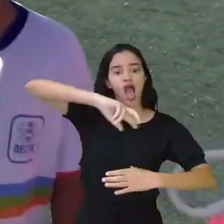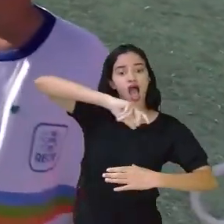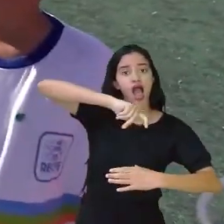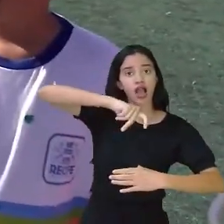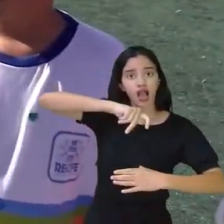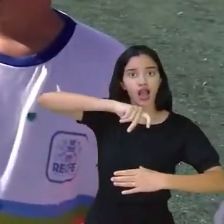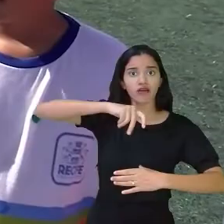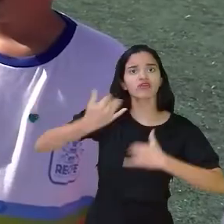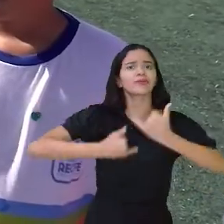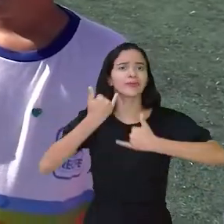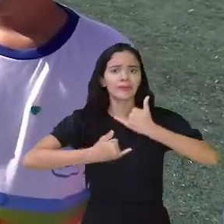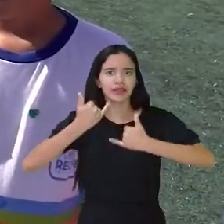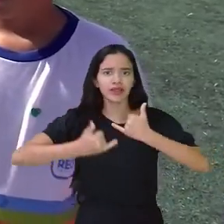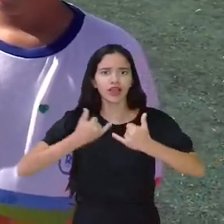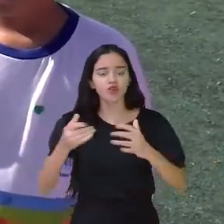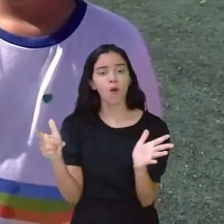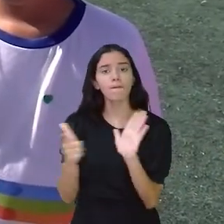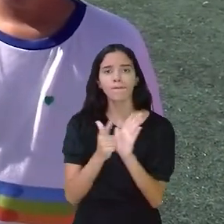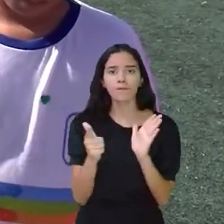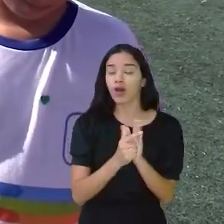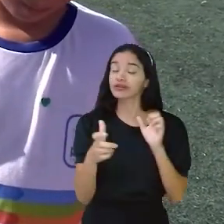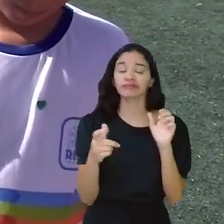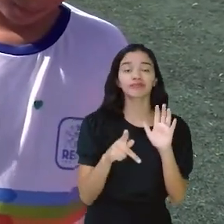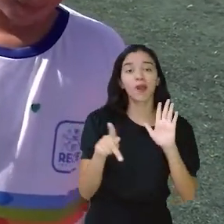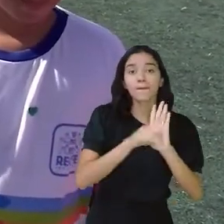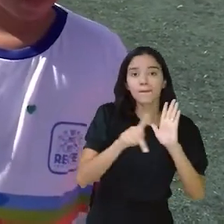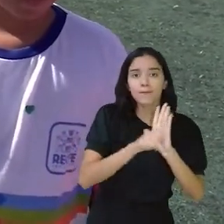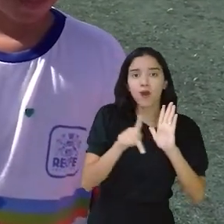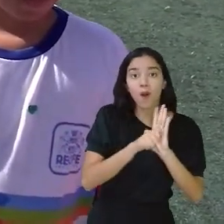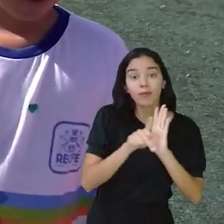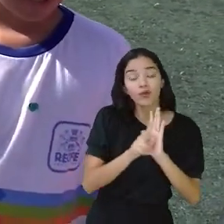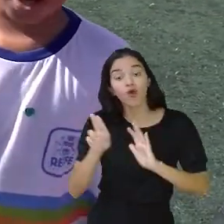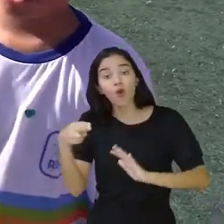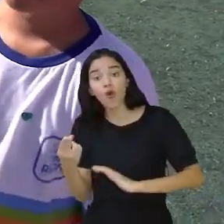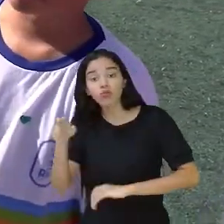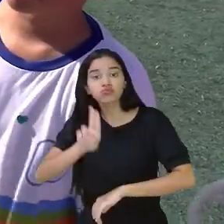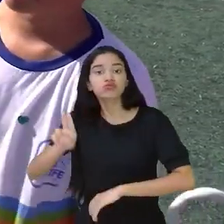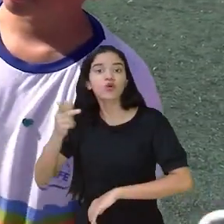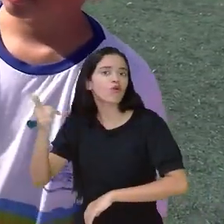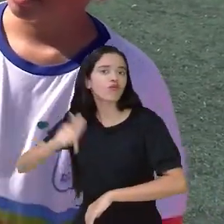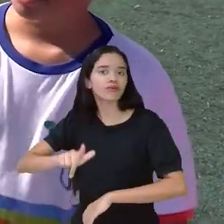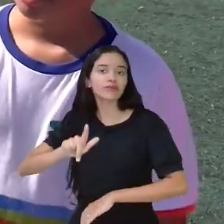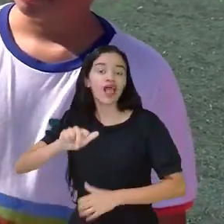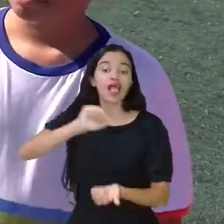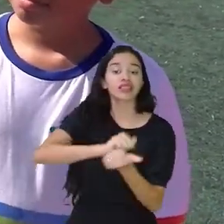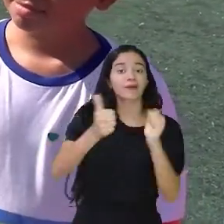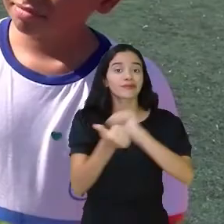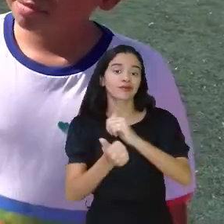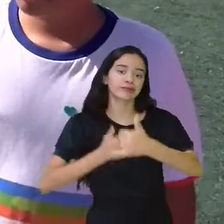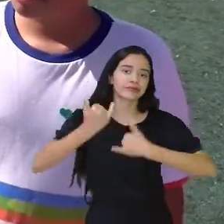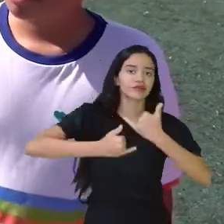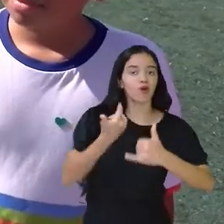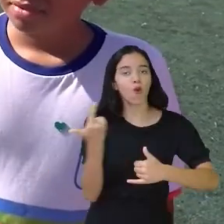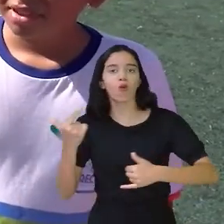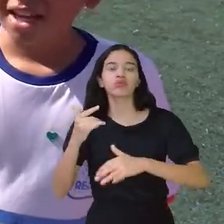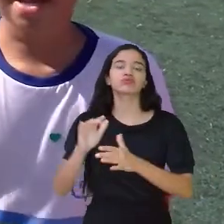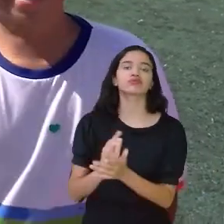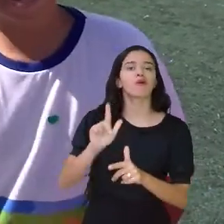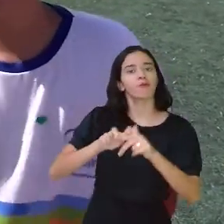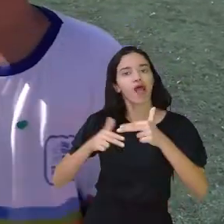brinquedo mesmo de boliche ou você reutilizou adaptou essa brincadeira usando um outro